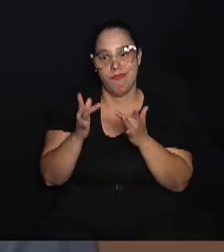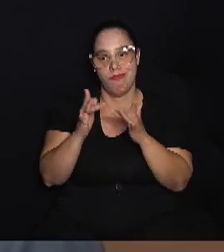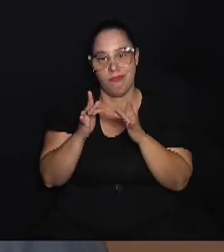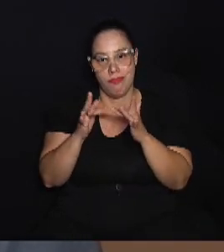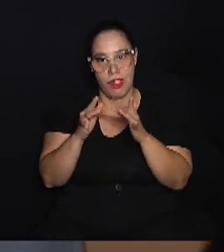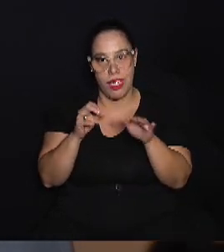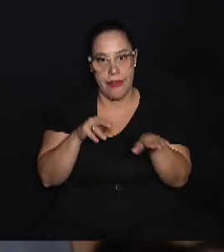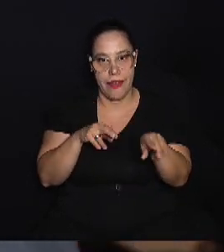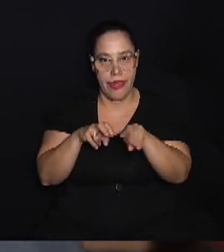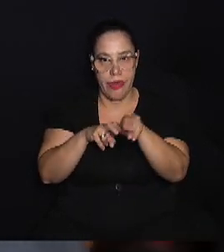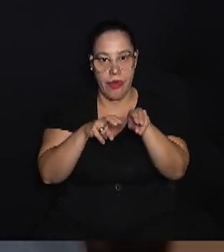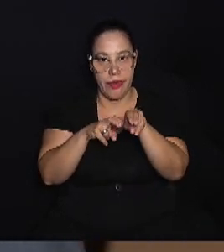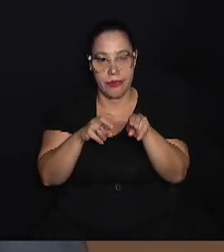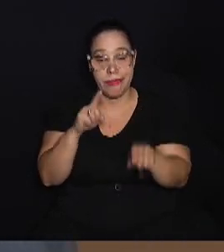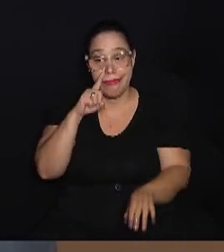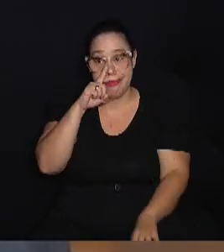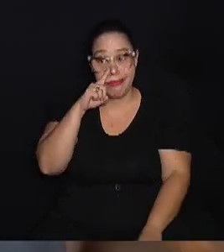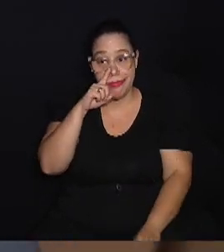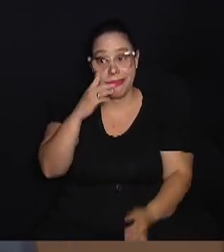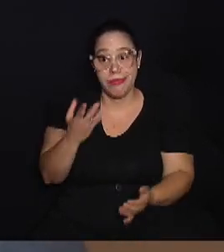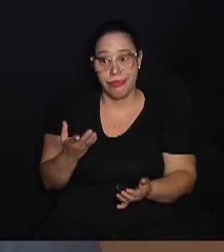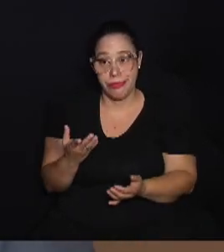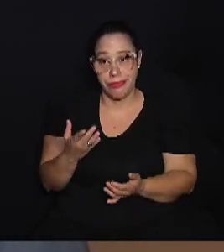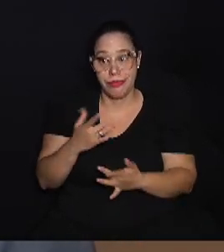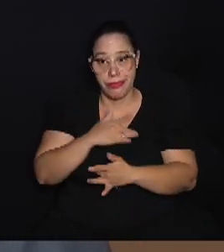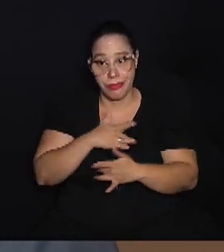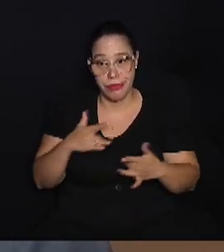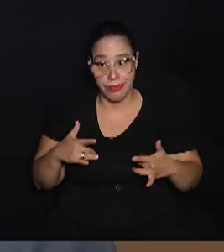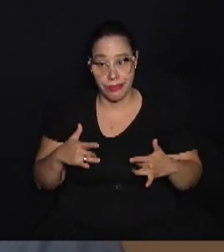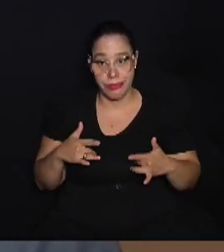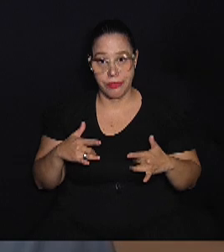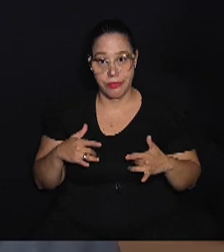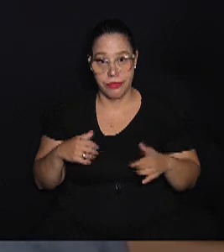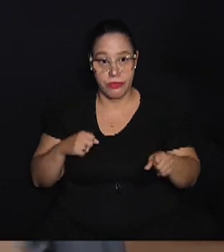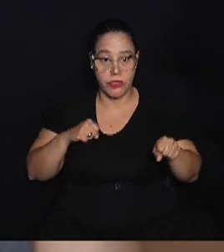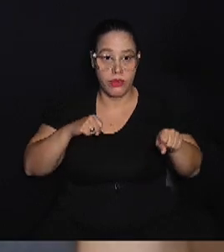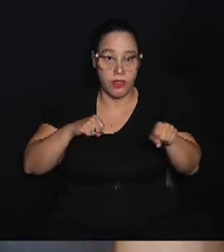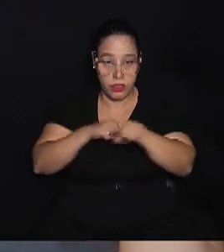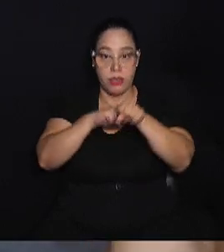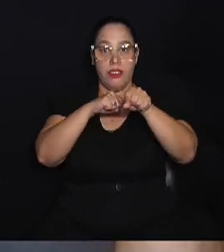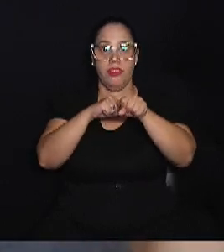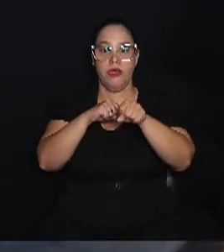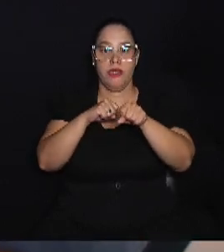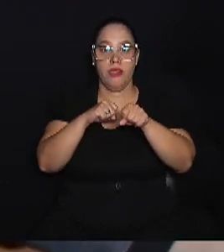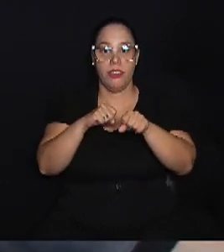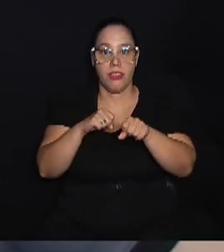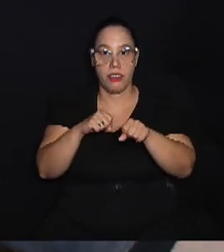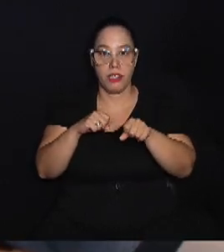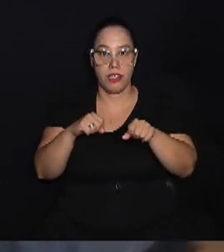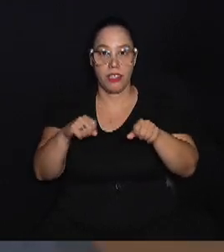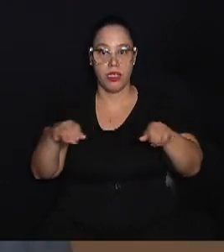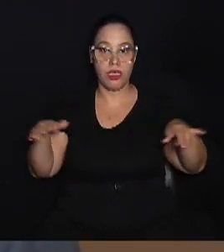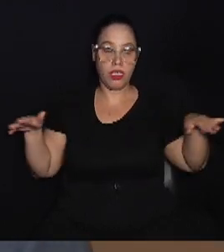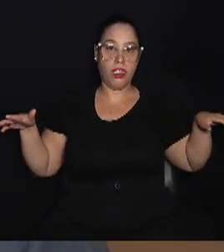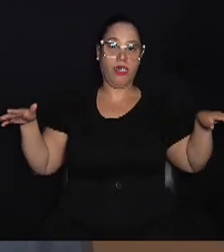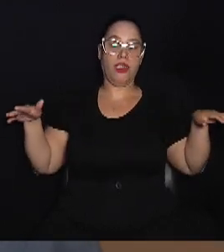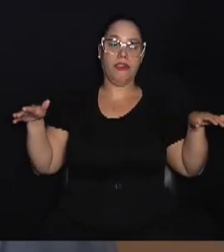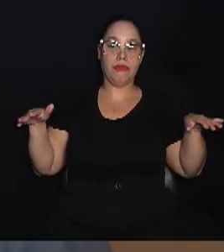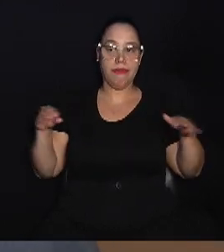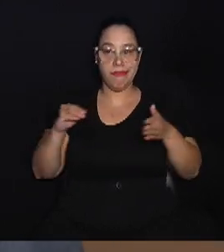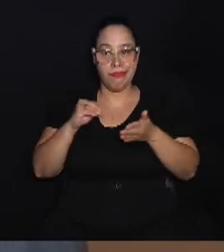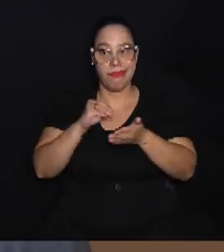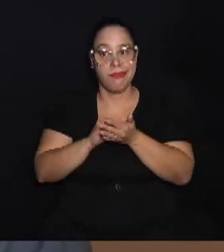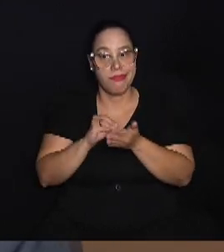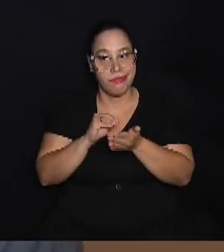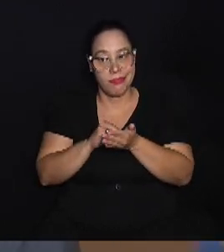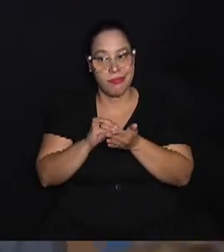cadeira que vai te prejudicar a sua saúde. Então, por exemplo, uma porrada por trás Pode ser que você caia sem defesa. Isso é uma falta que